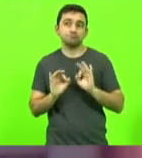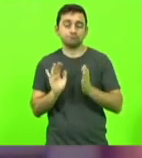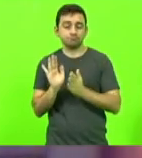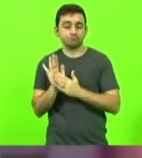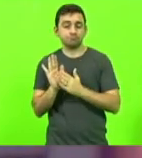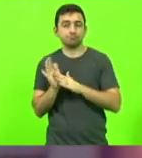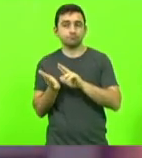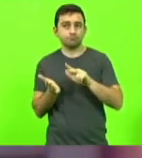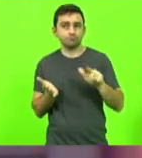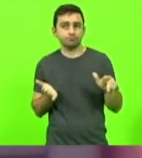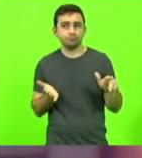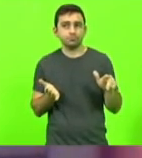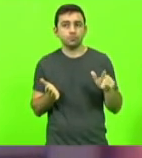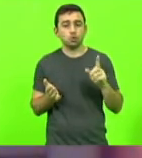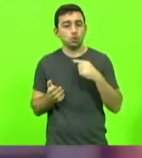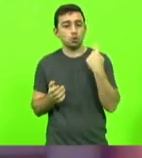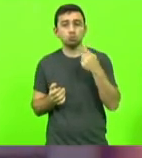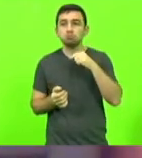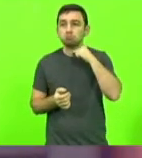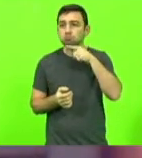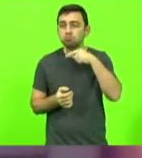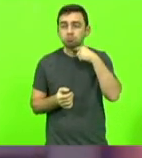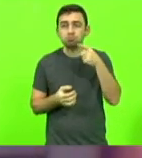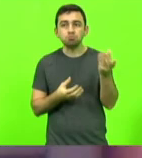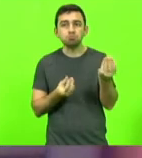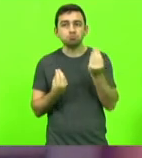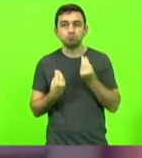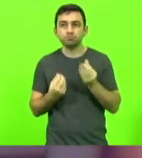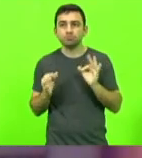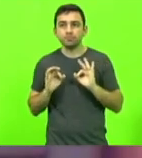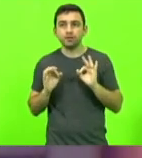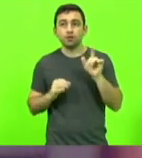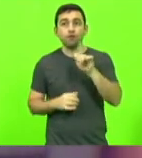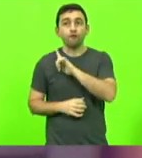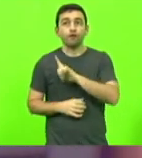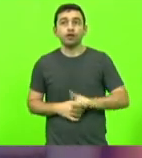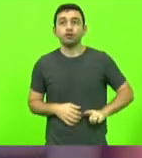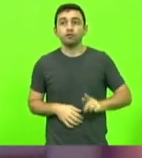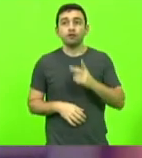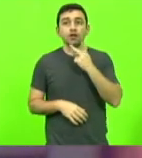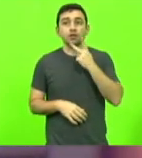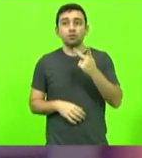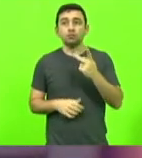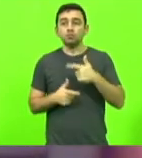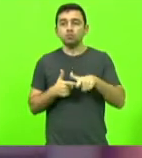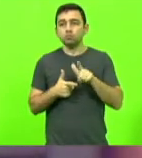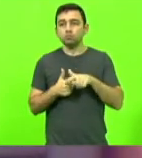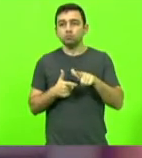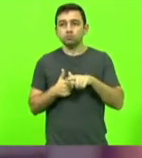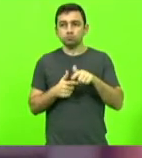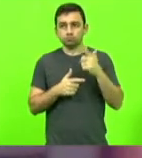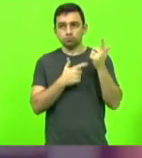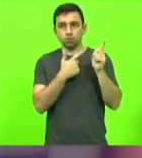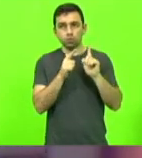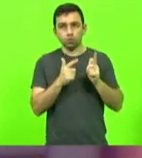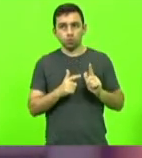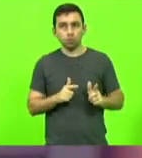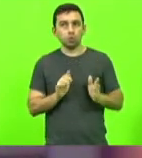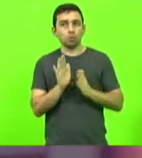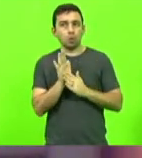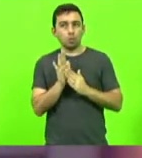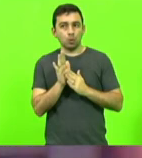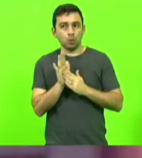proposições. Nós não conseguimos receber ainda, o governo alega que, em função de várias outras propostas